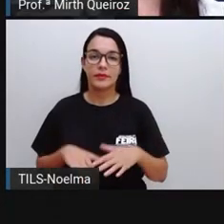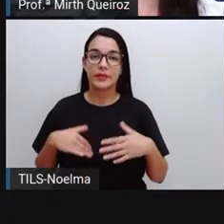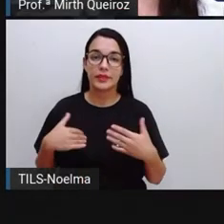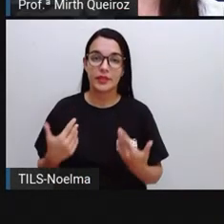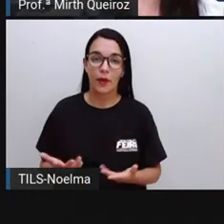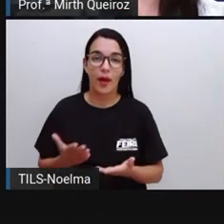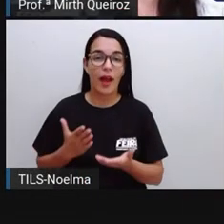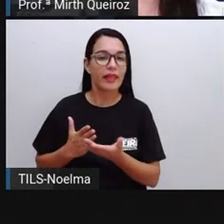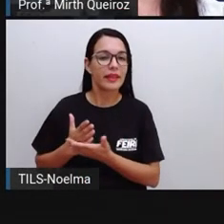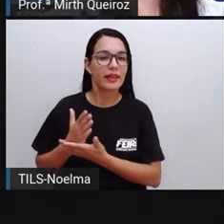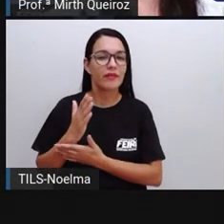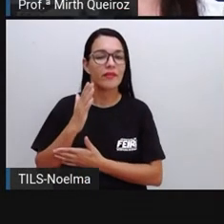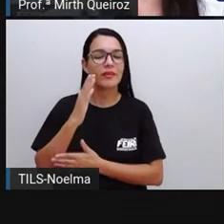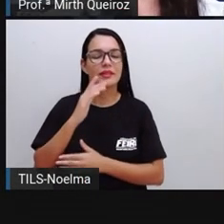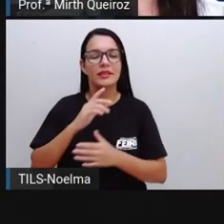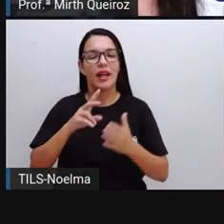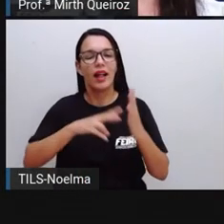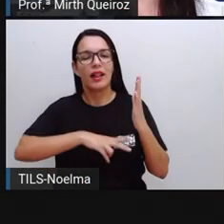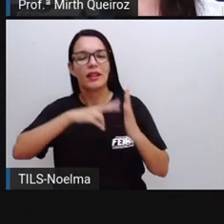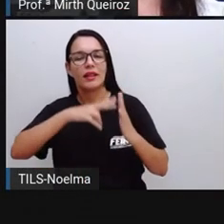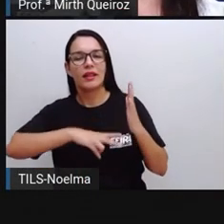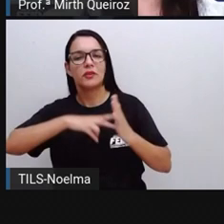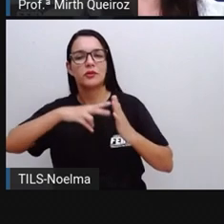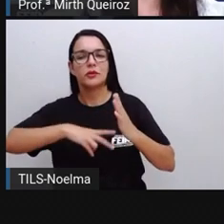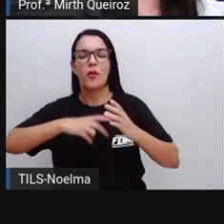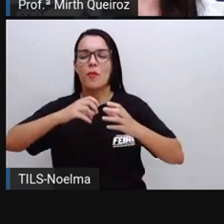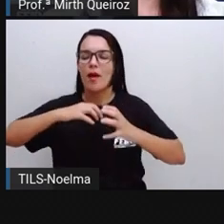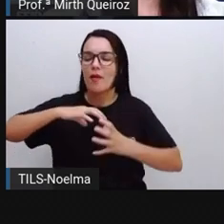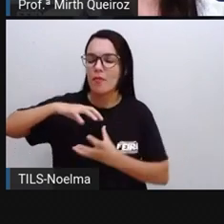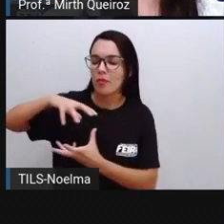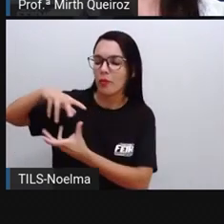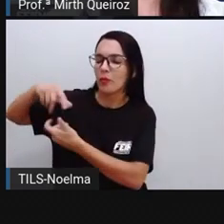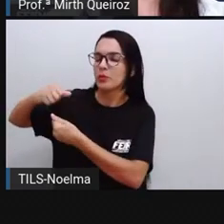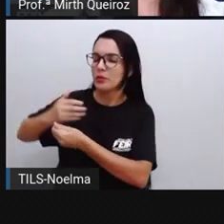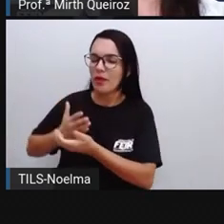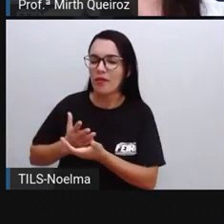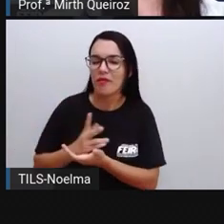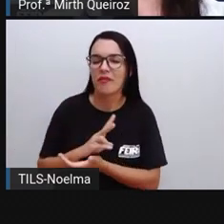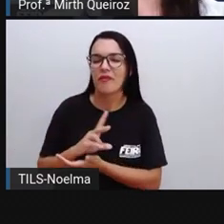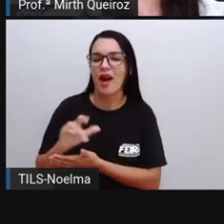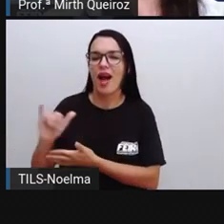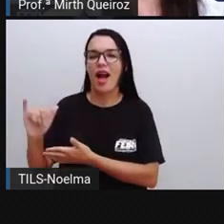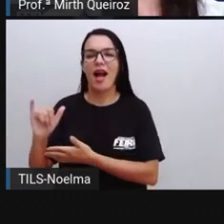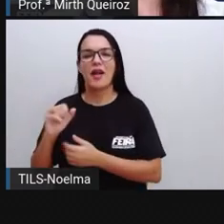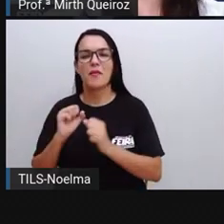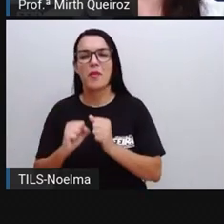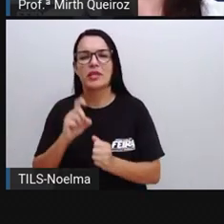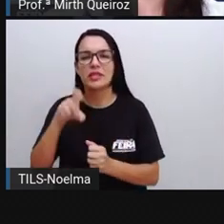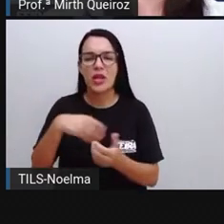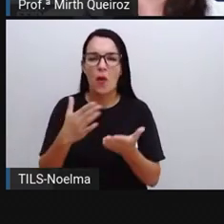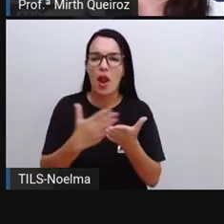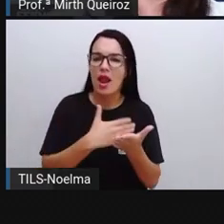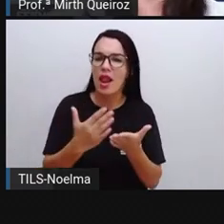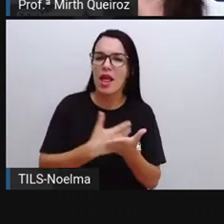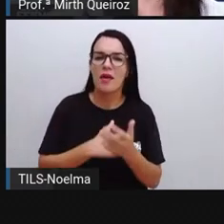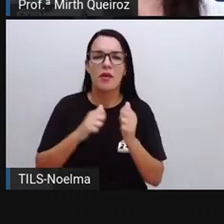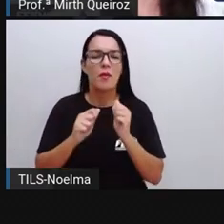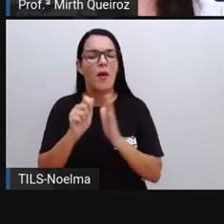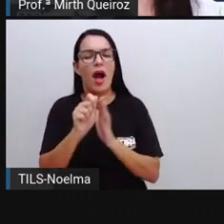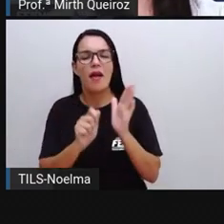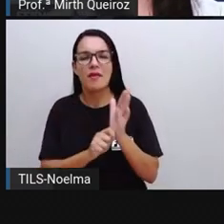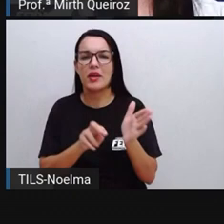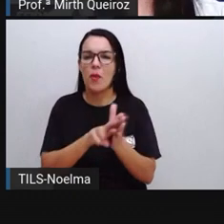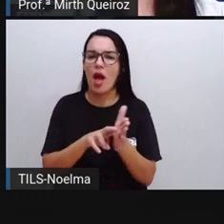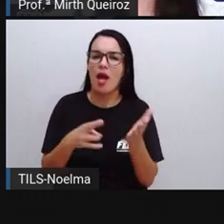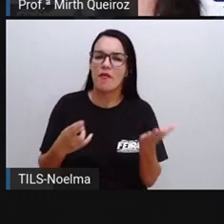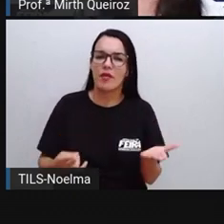Através da leitura, entramos num outro lugar, num outro mundo. Pode ser de um livro, pode ser de um artigo, uma